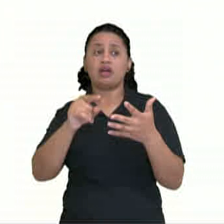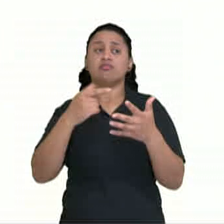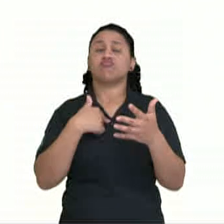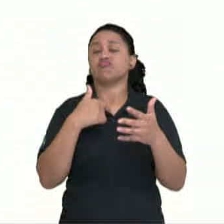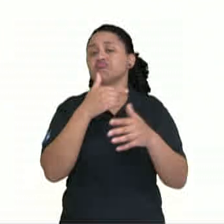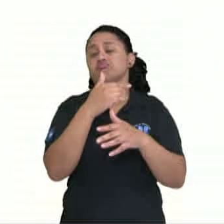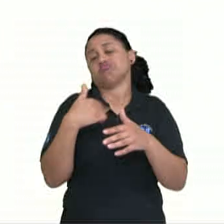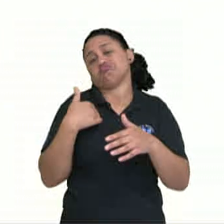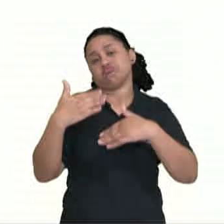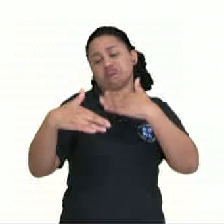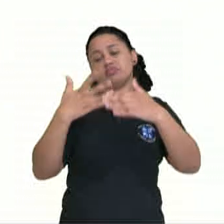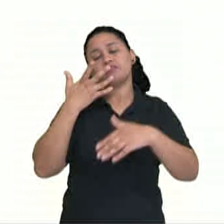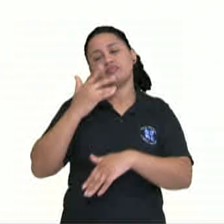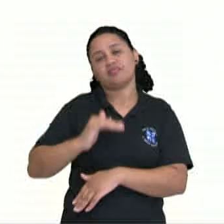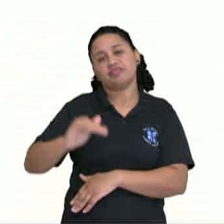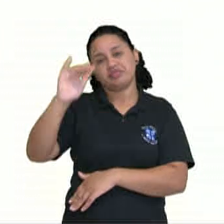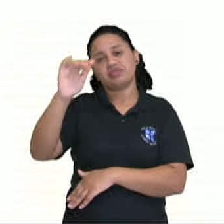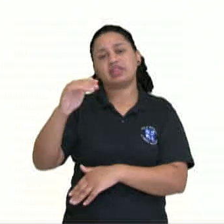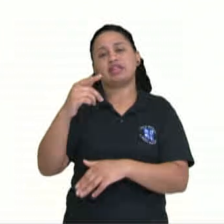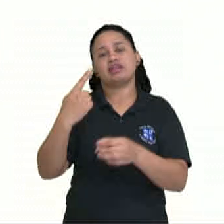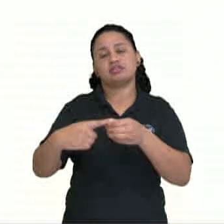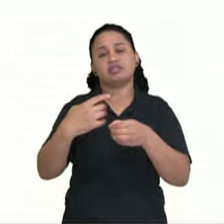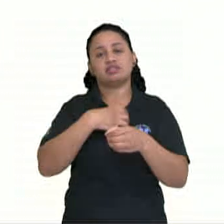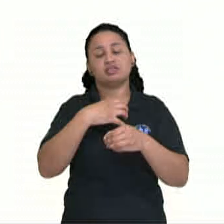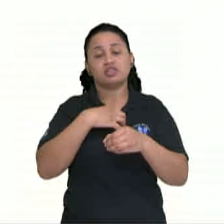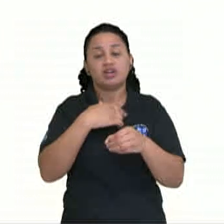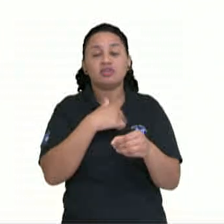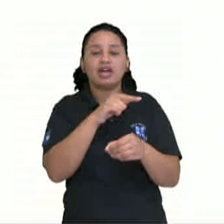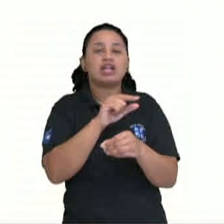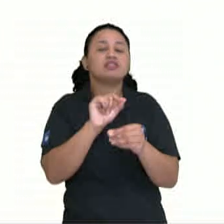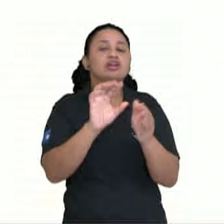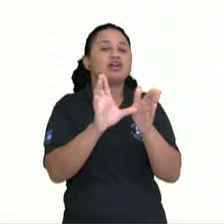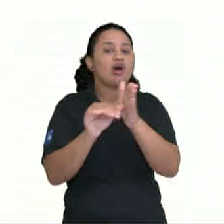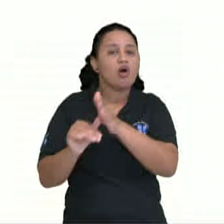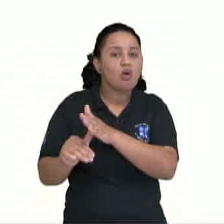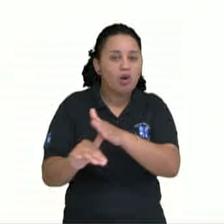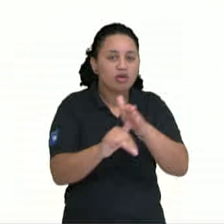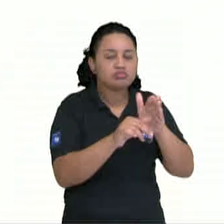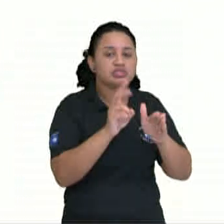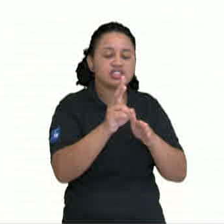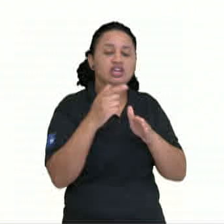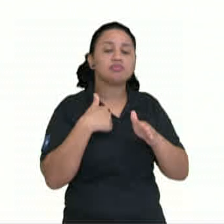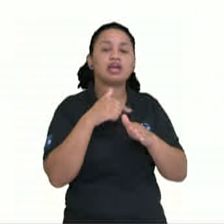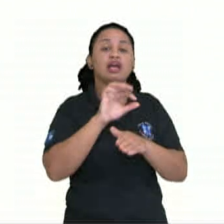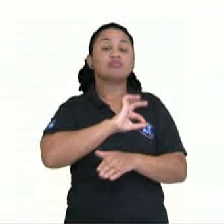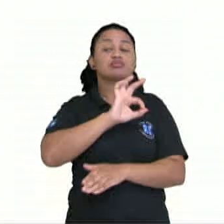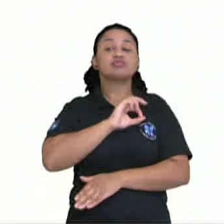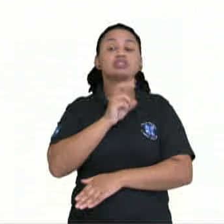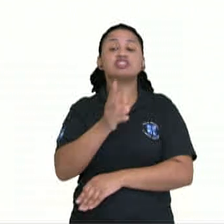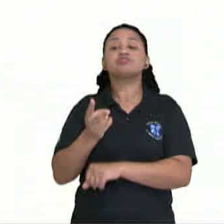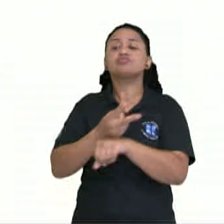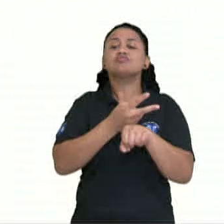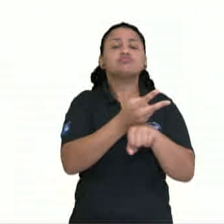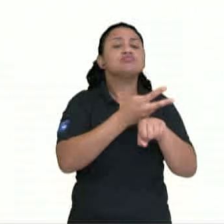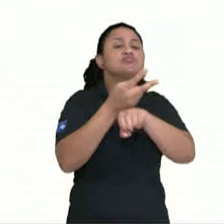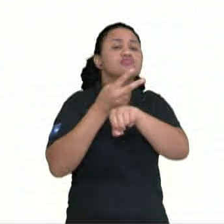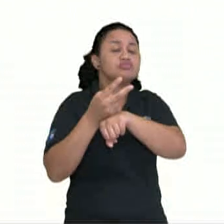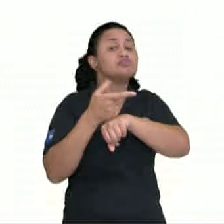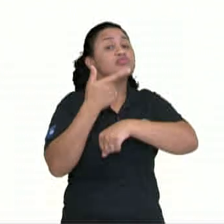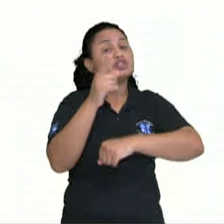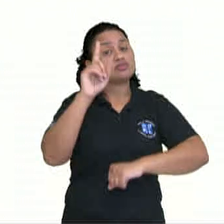Trapiche. Eles praticam uma série de assaltos e são constantemente perseguidos pela polícia. Um